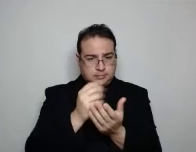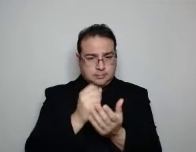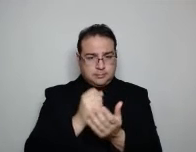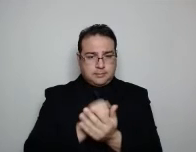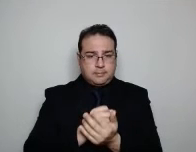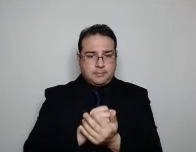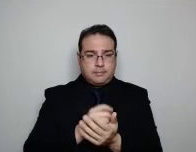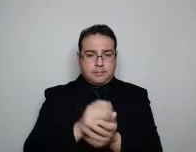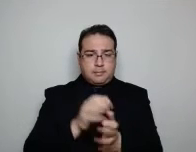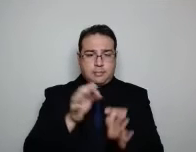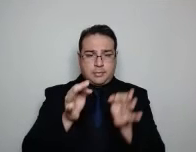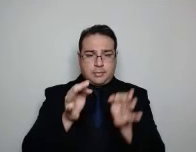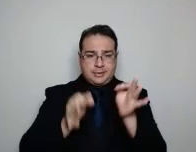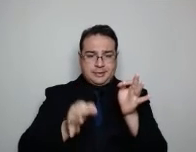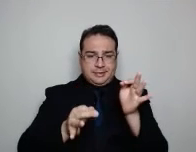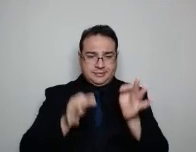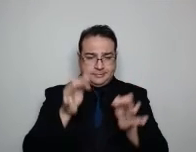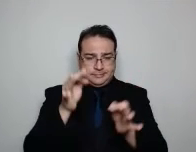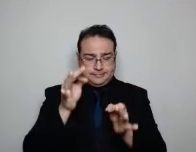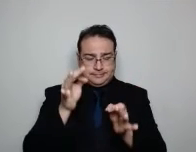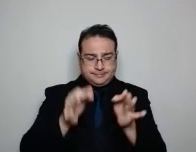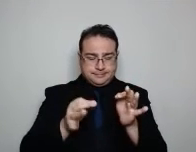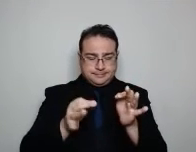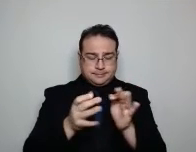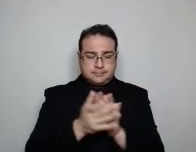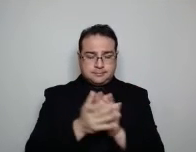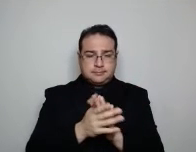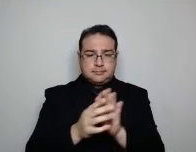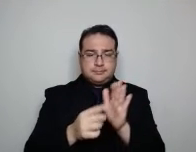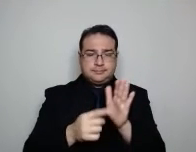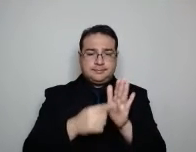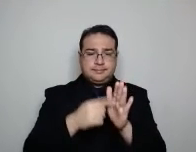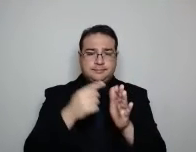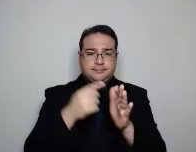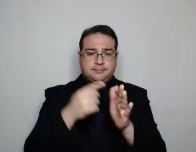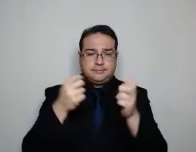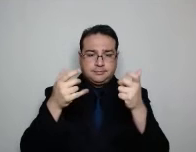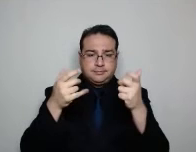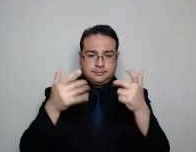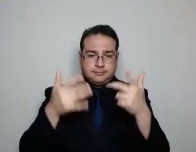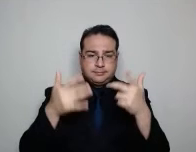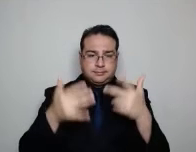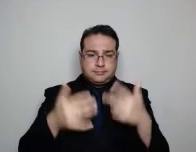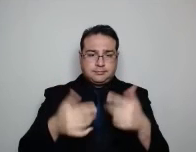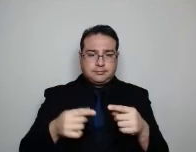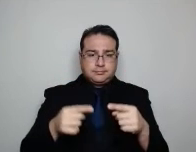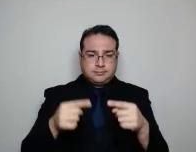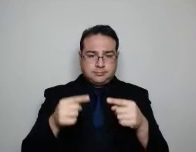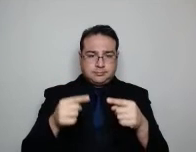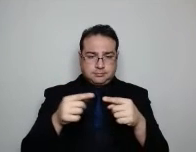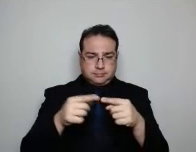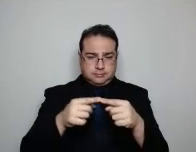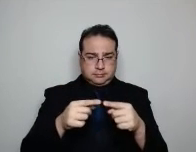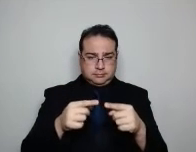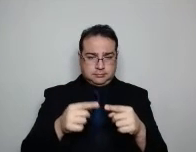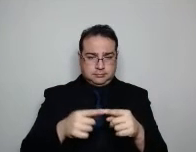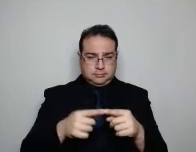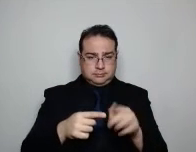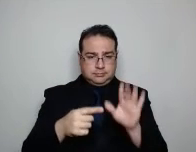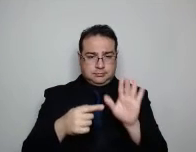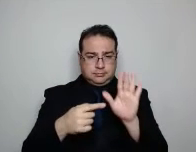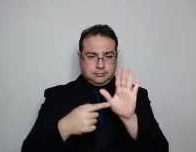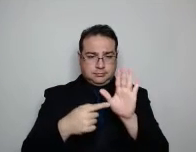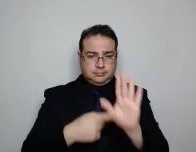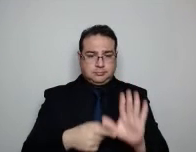de 1989, ou seja, ele foi firmado antes da Lei Federal 9.656 de 98, em